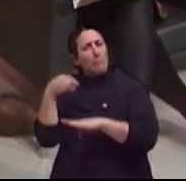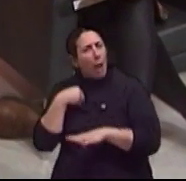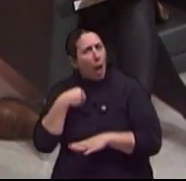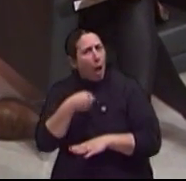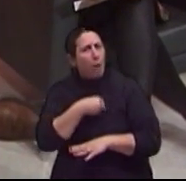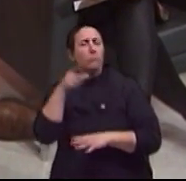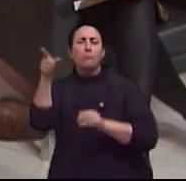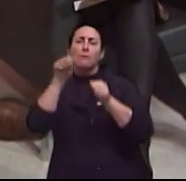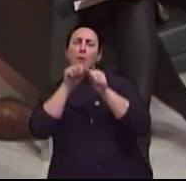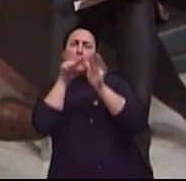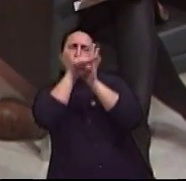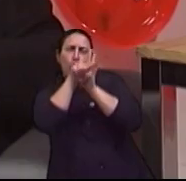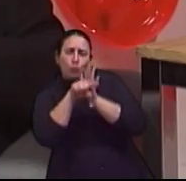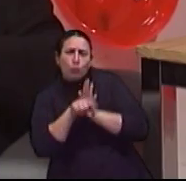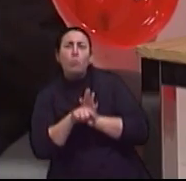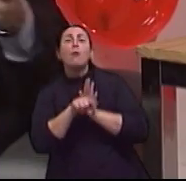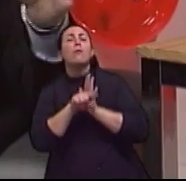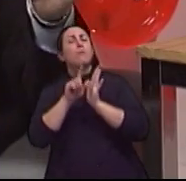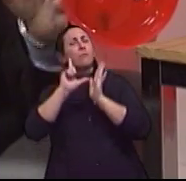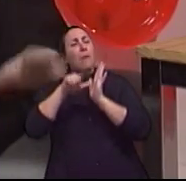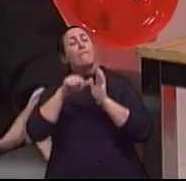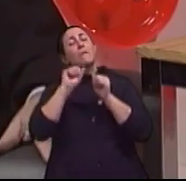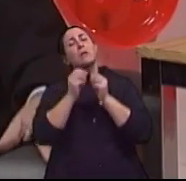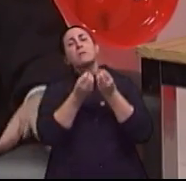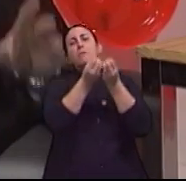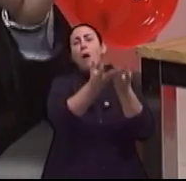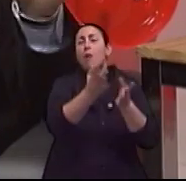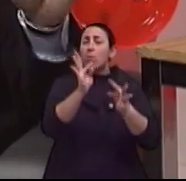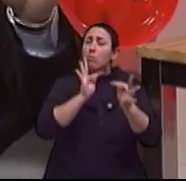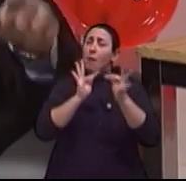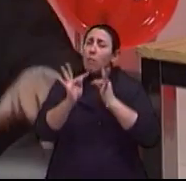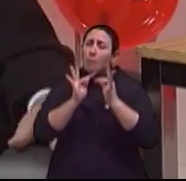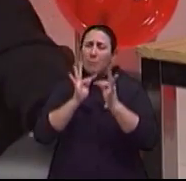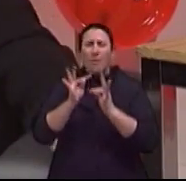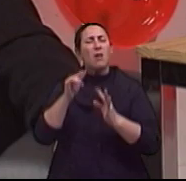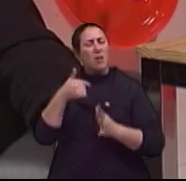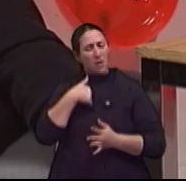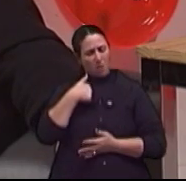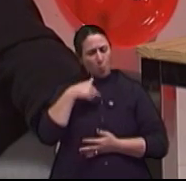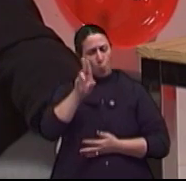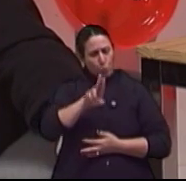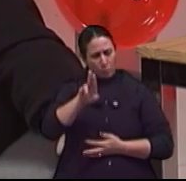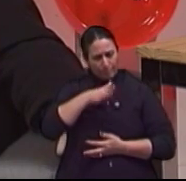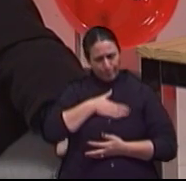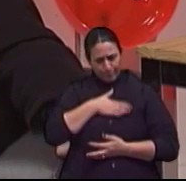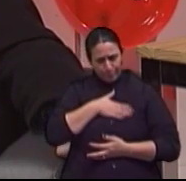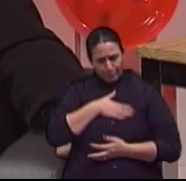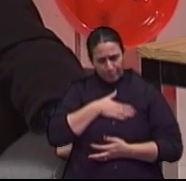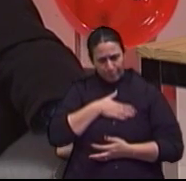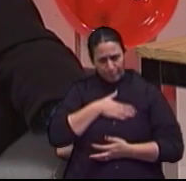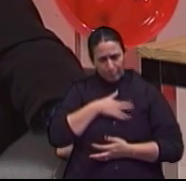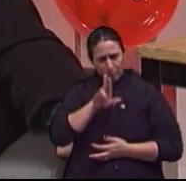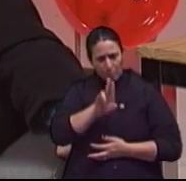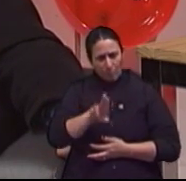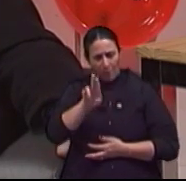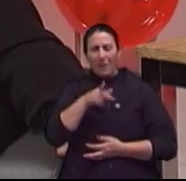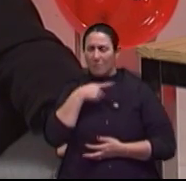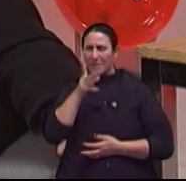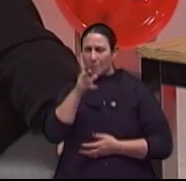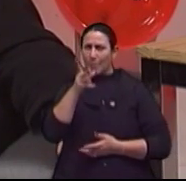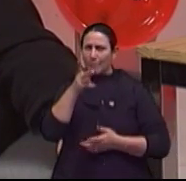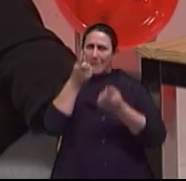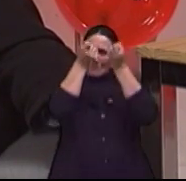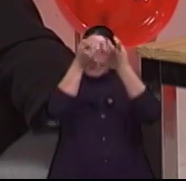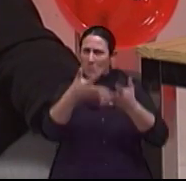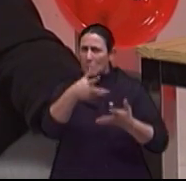vai instituir o tratamento né E esse tratamento é o seguinte eu uso um eu uso um argumento paraos meus